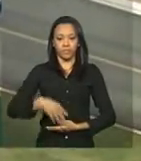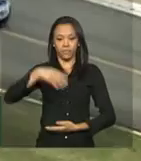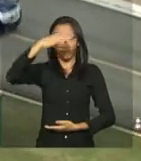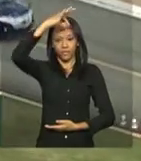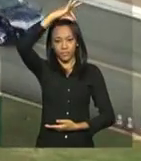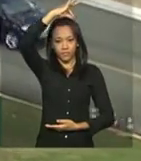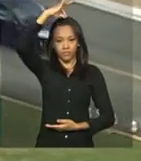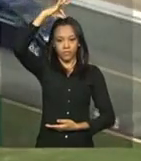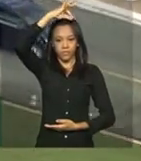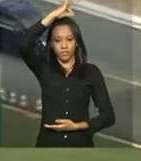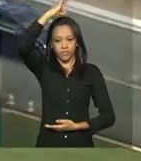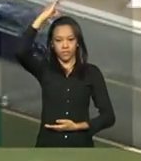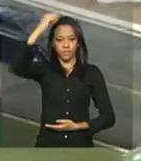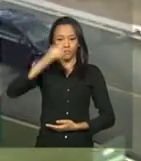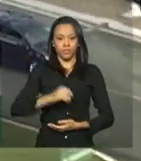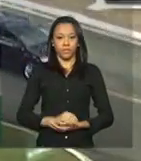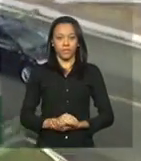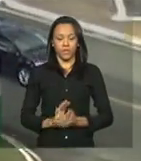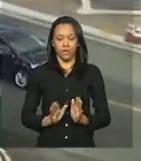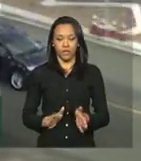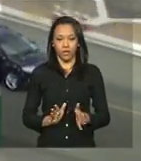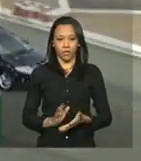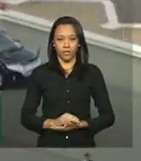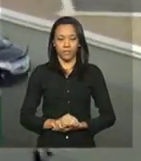cumprimentando os populares e agora sim